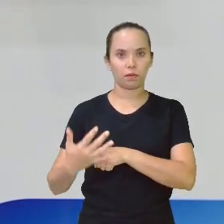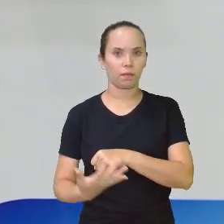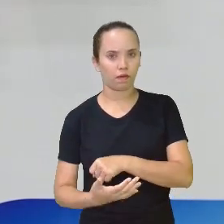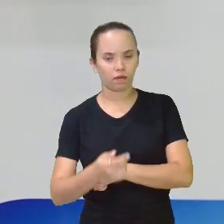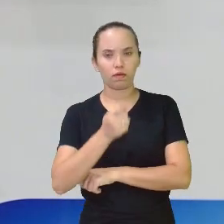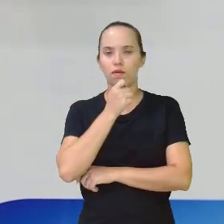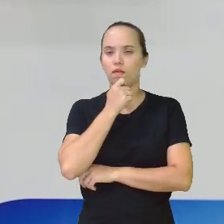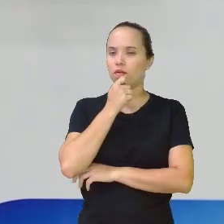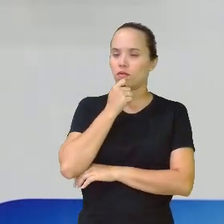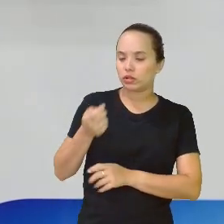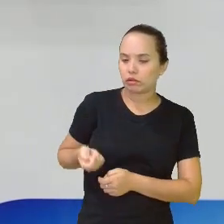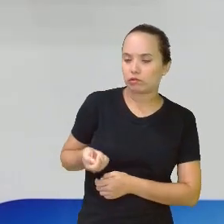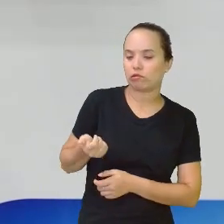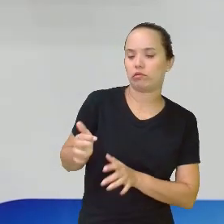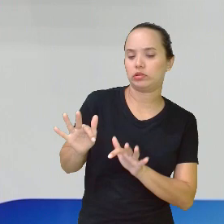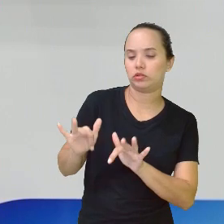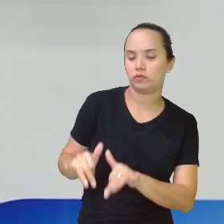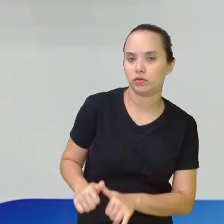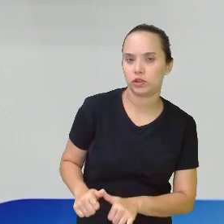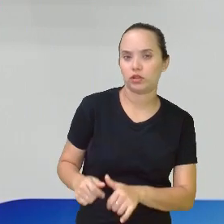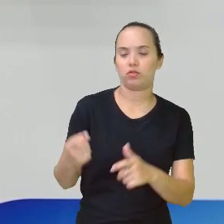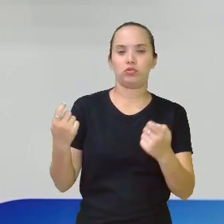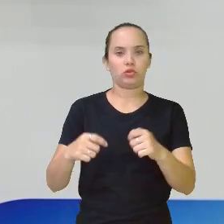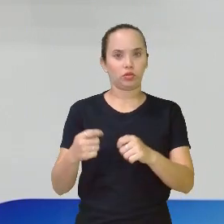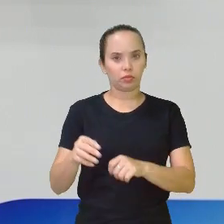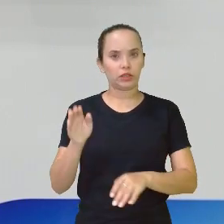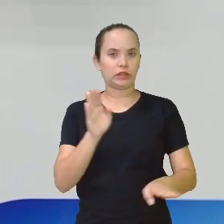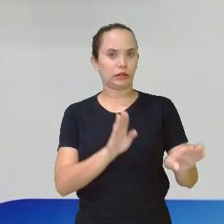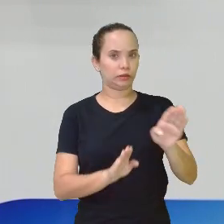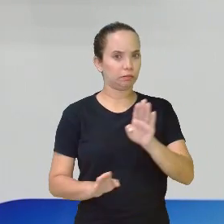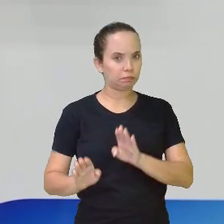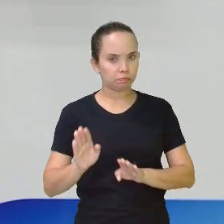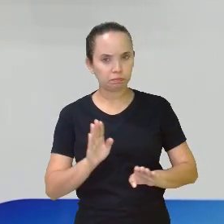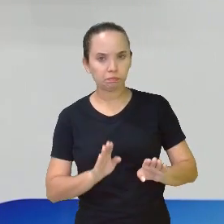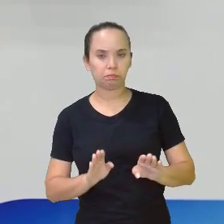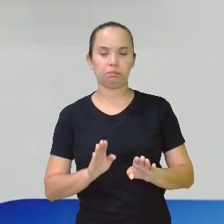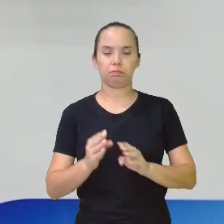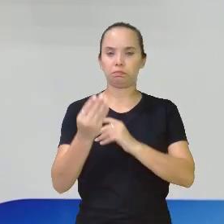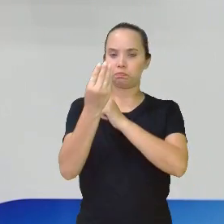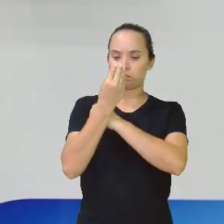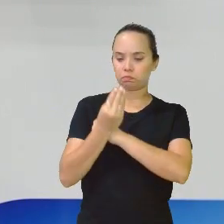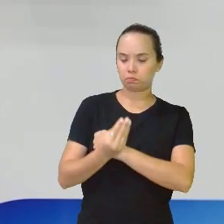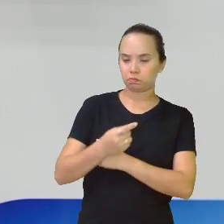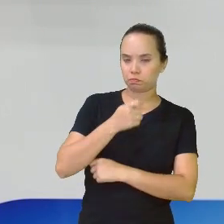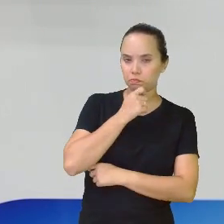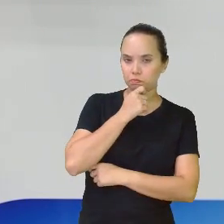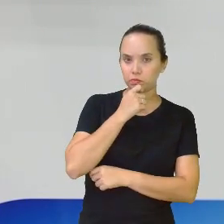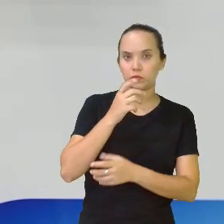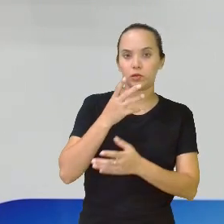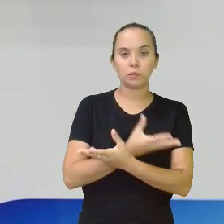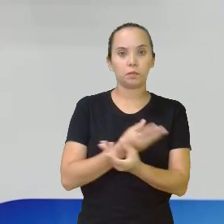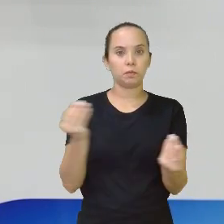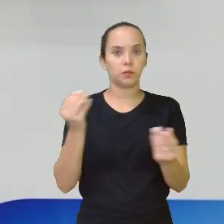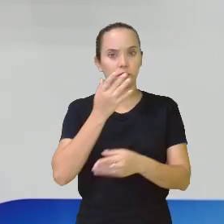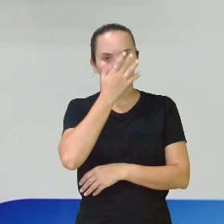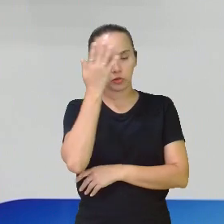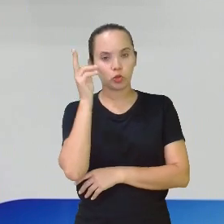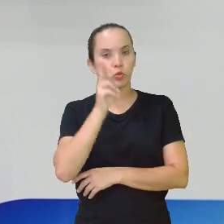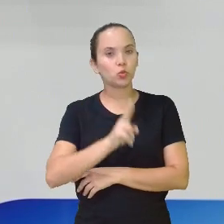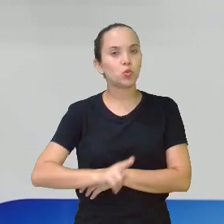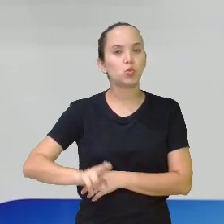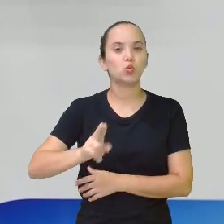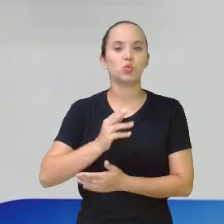no finalzinho, ainda precisamos manter alguns cuidados. E muitas pessoas começaram a utilizar o